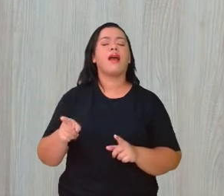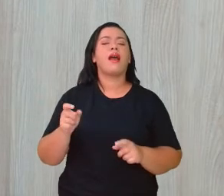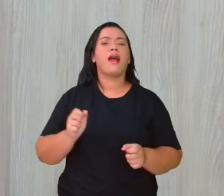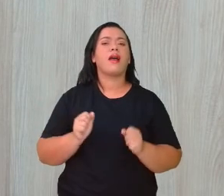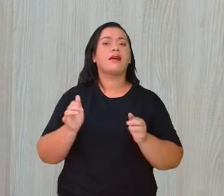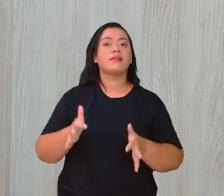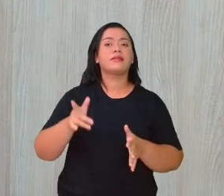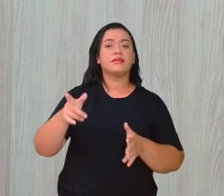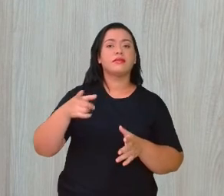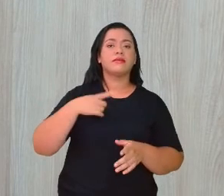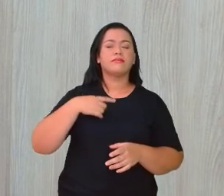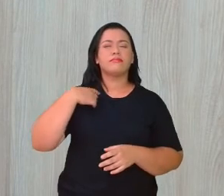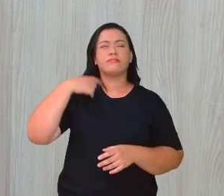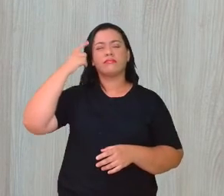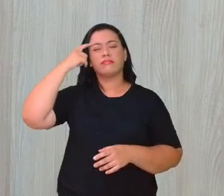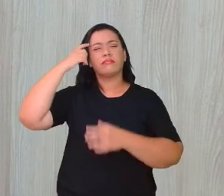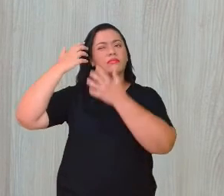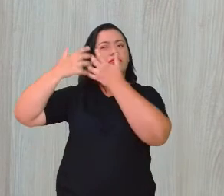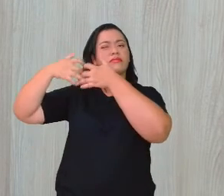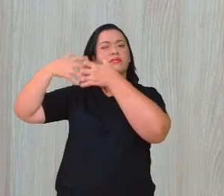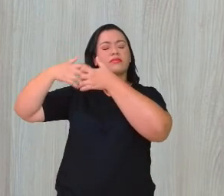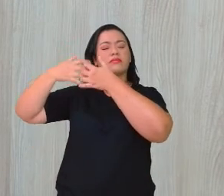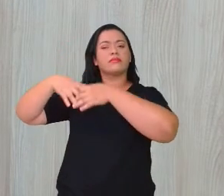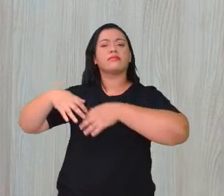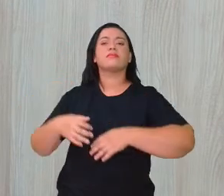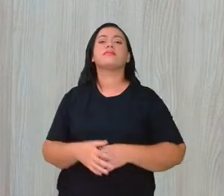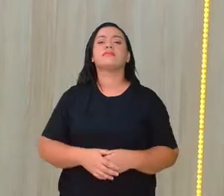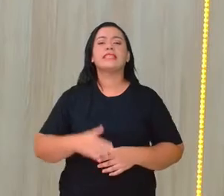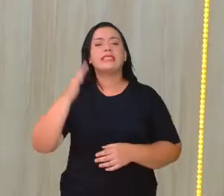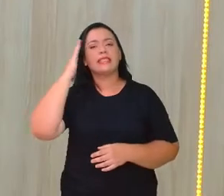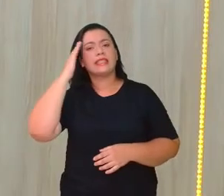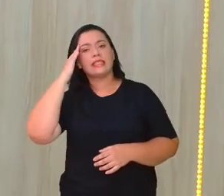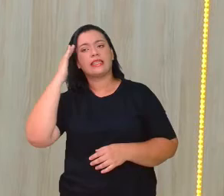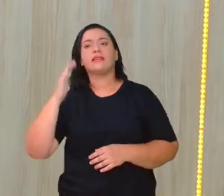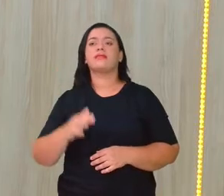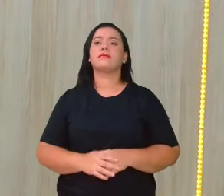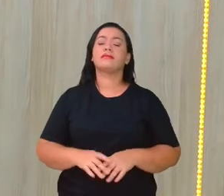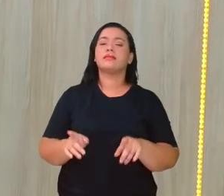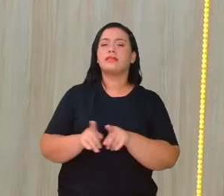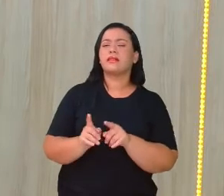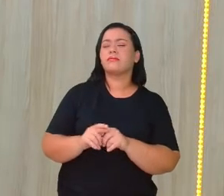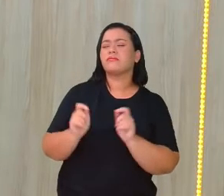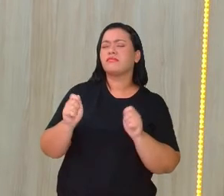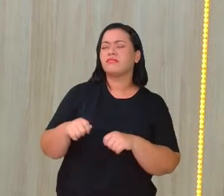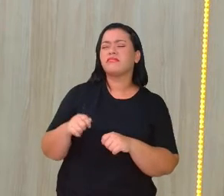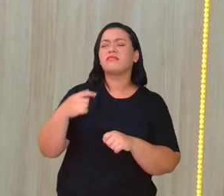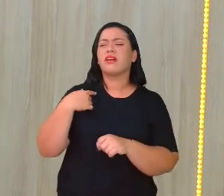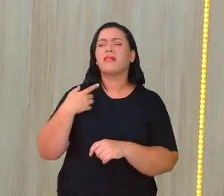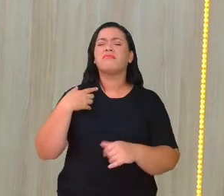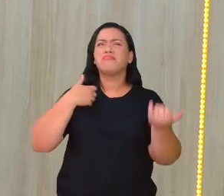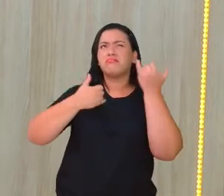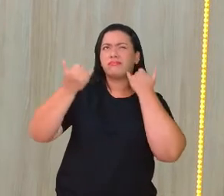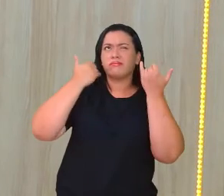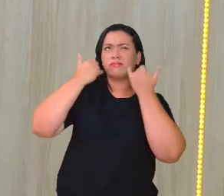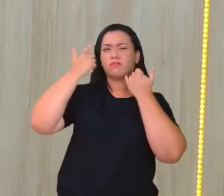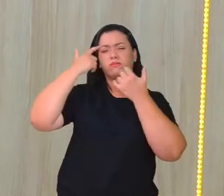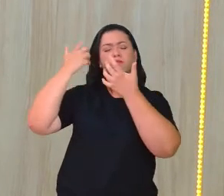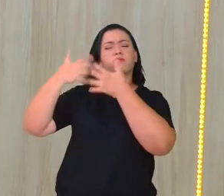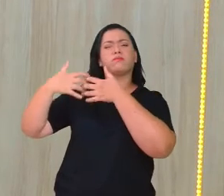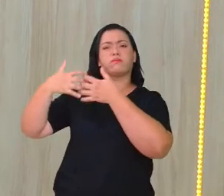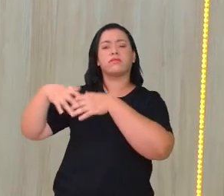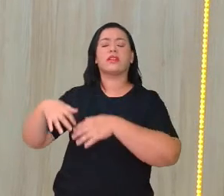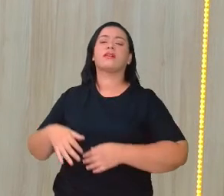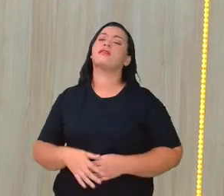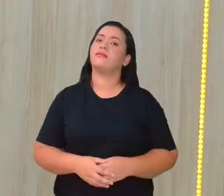a nossa capacidade de raciocínio, né? De Exato. entendimento, de conseguir processar as informações, né?